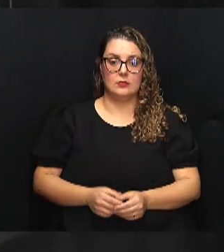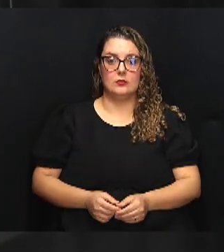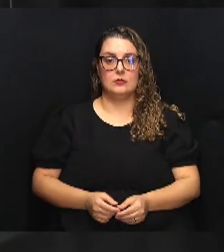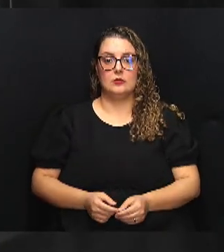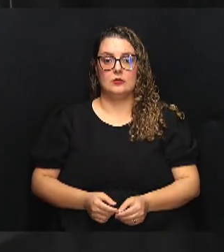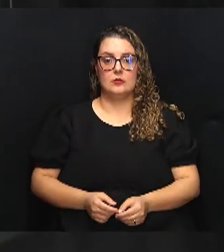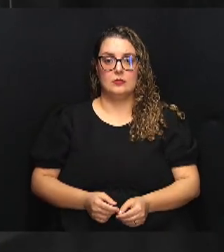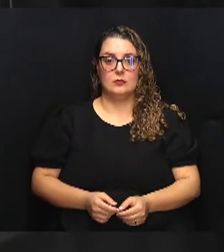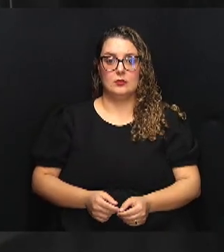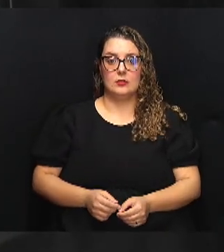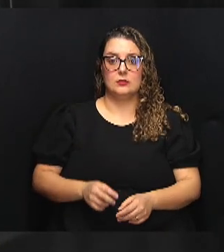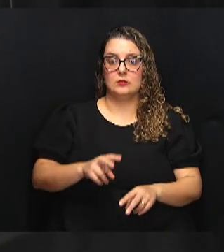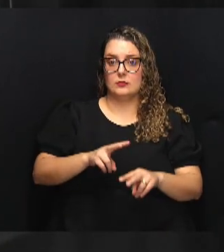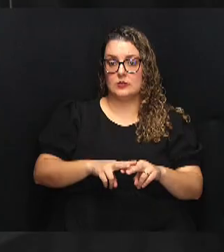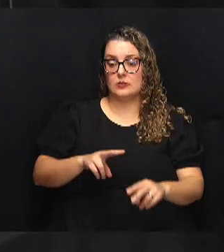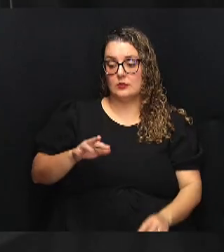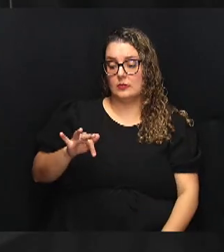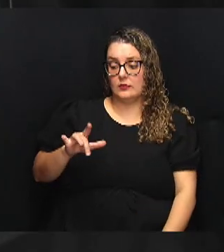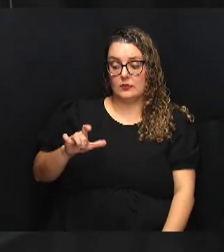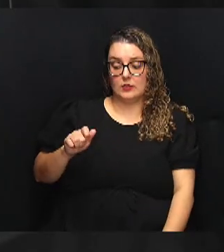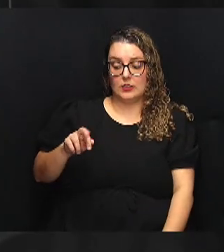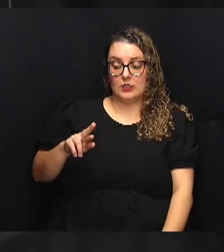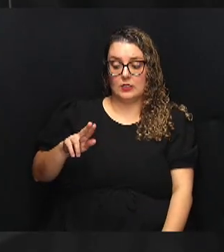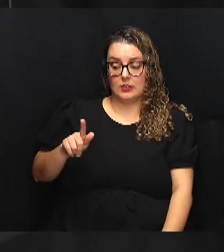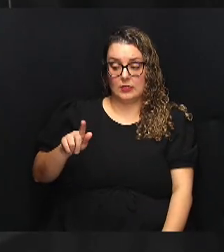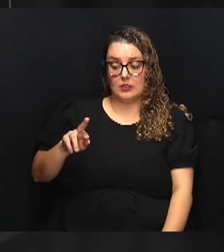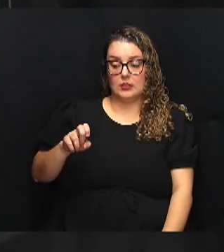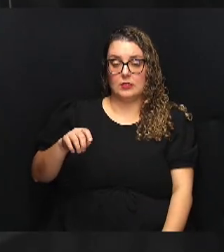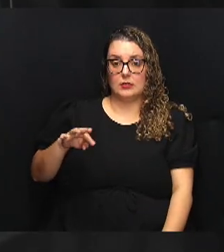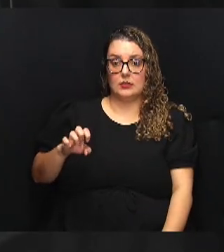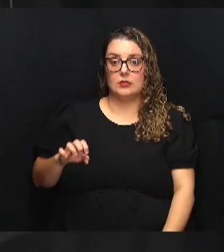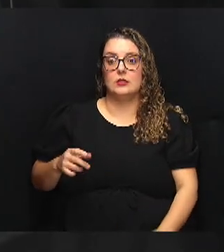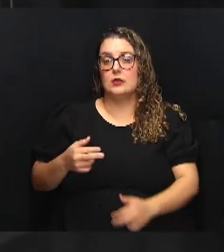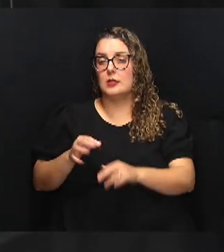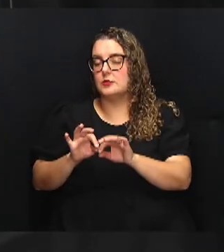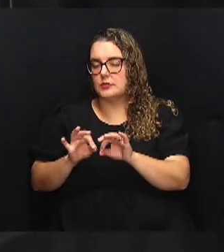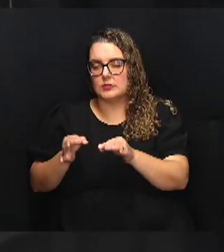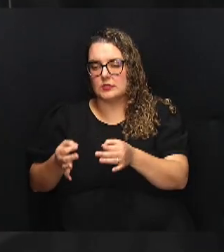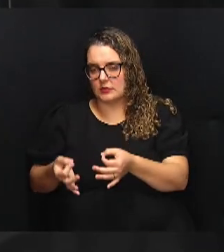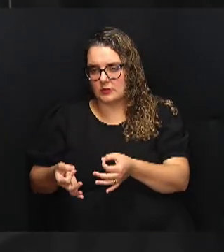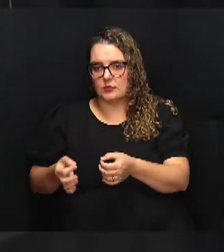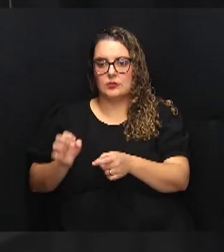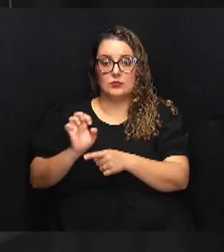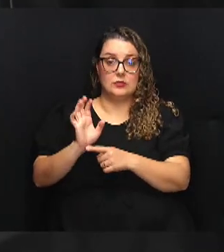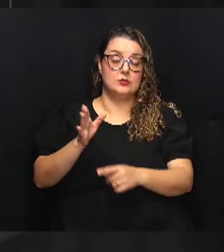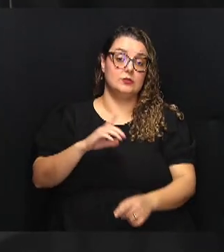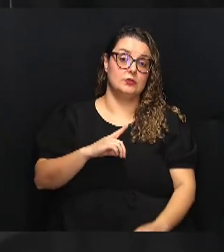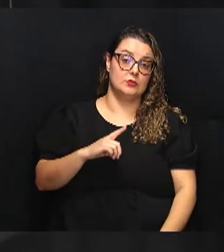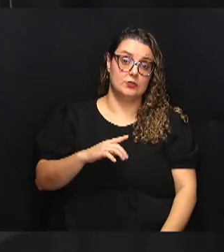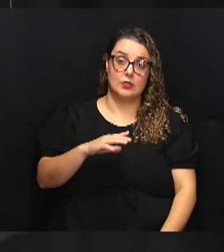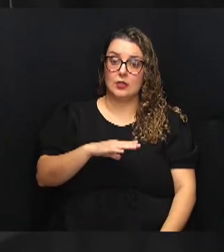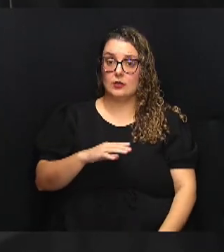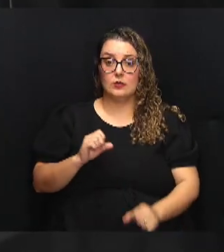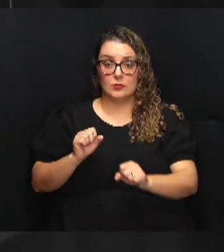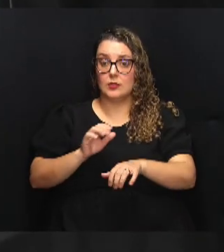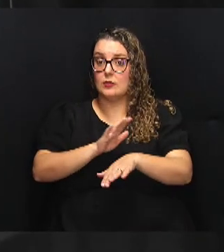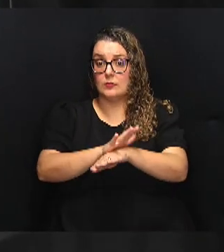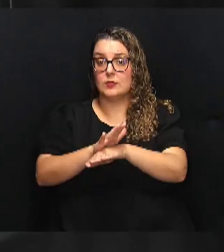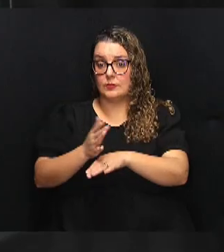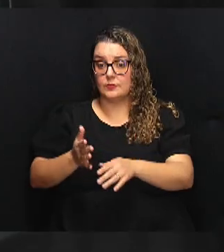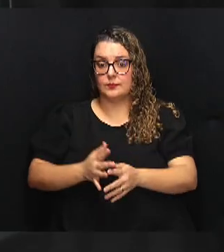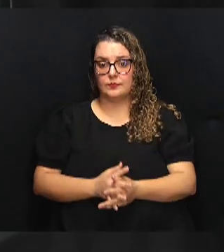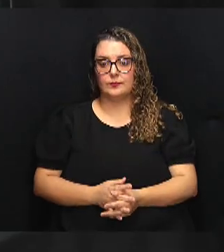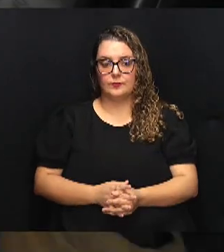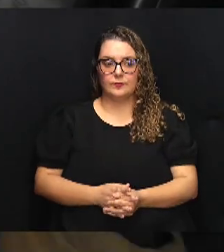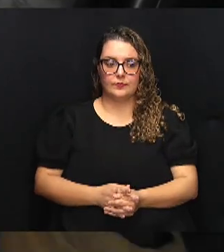apreensão, essa prisão em flagrante. Então, é algo simples, né, que o Estado já tem e que o município poderia contribuir. E aí